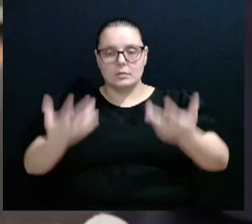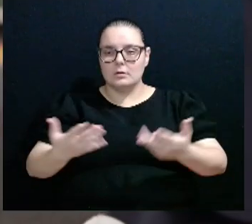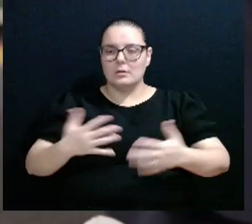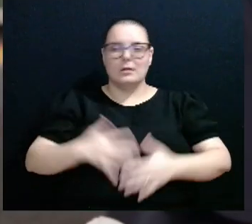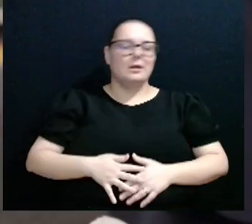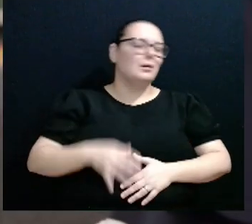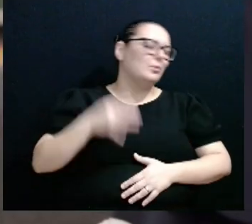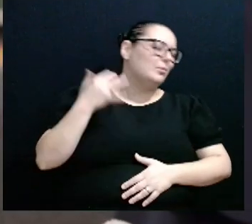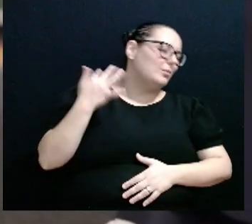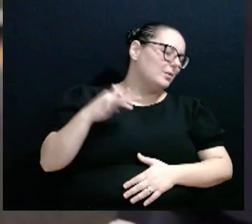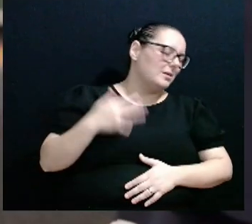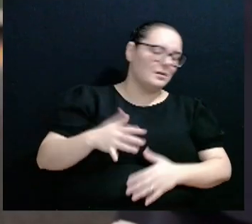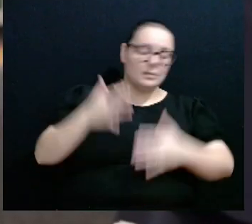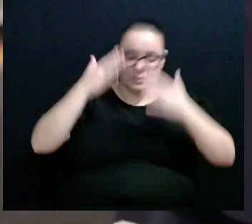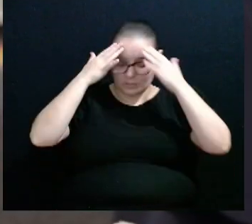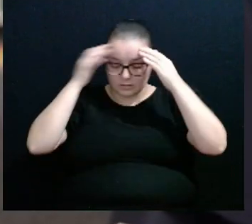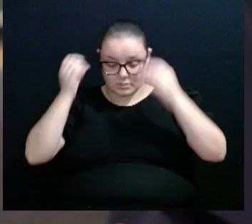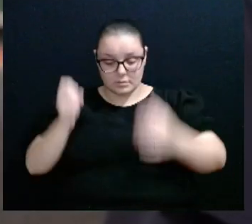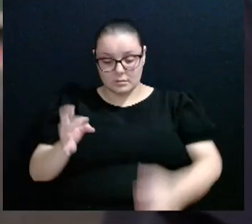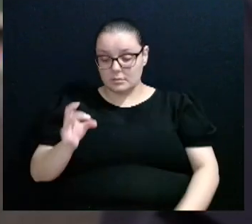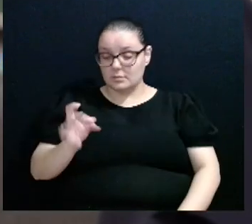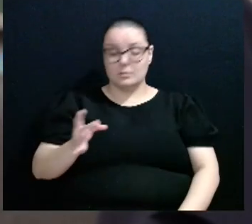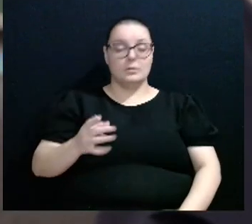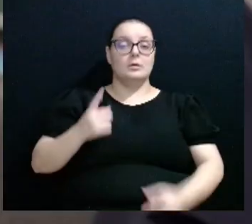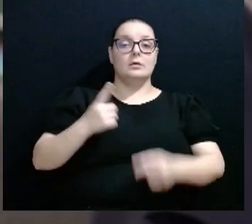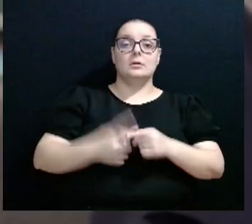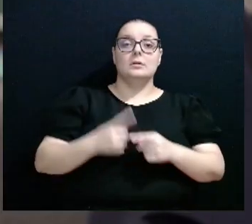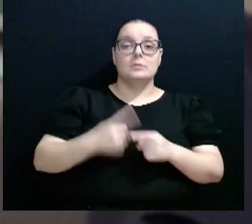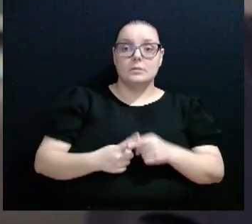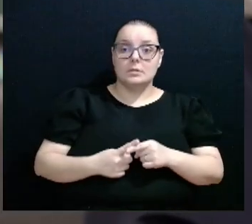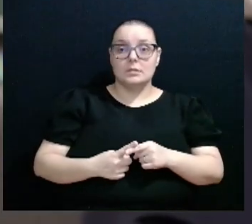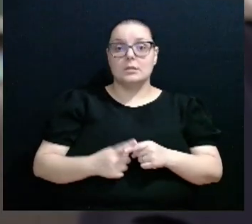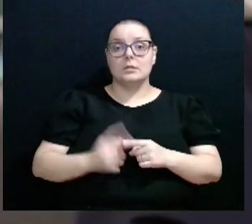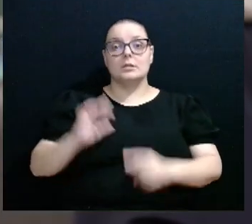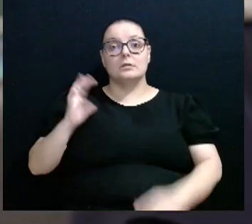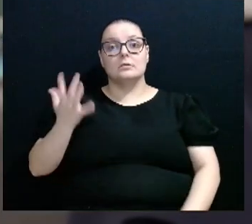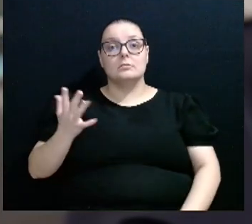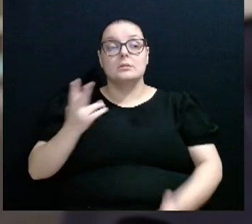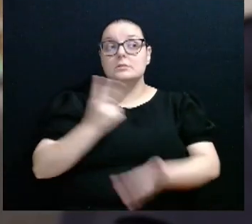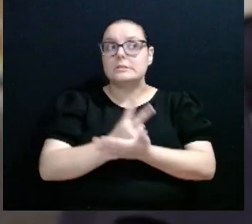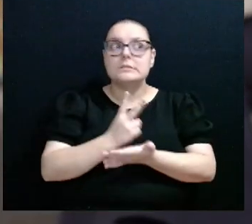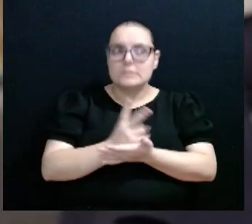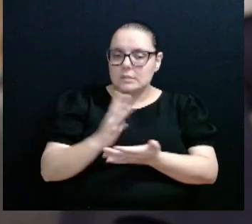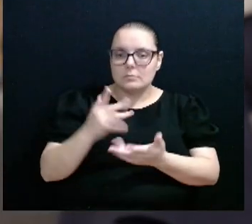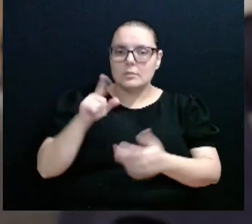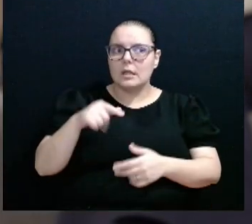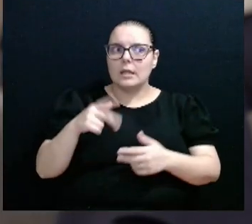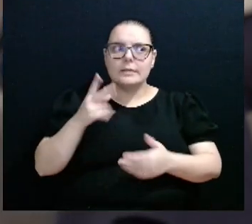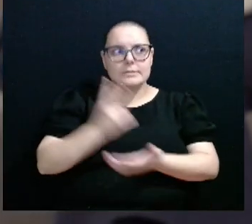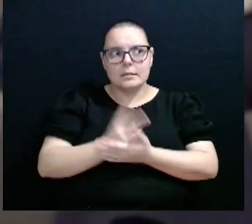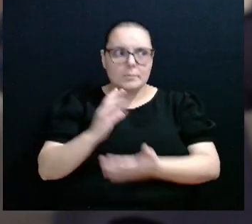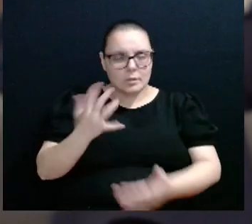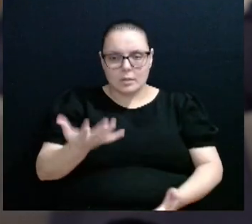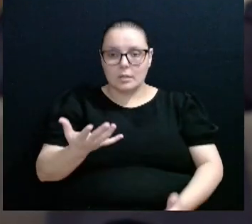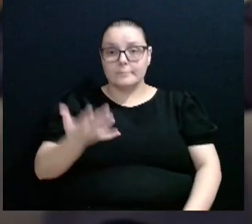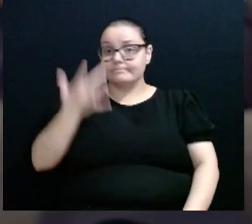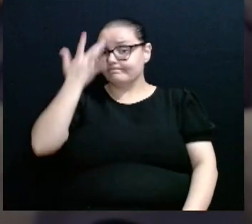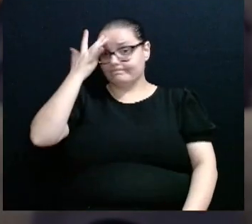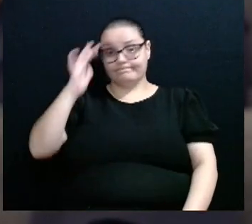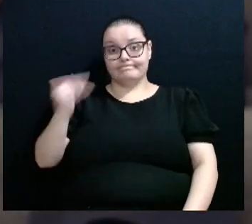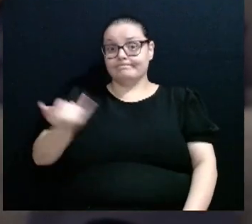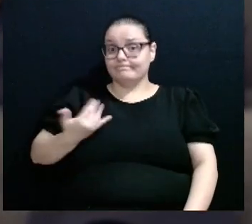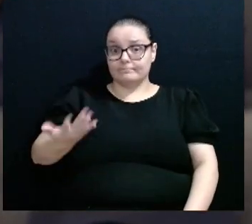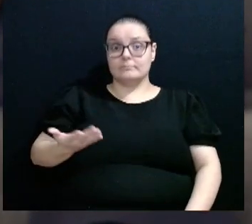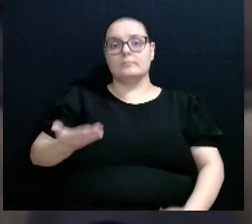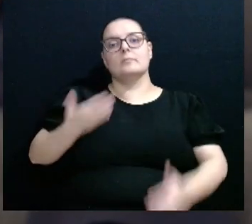sendo isso recorrente, peraí, por que que isso está ocorrendo? Então, ela não sabe dizer exatamente, mas você vai começa a